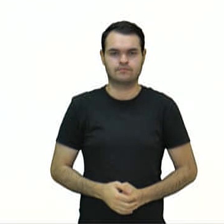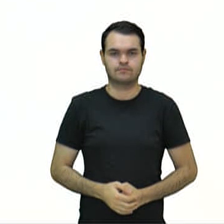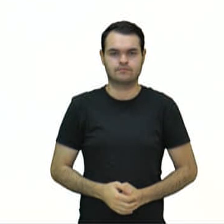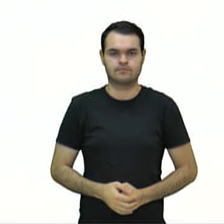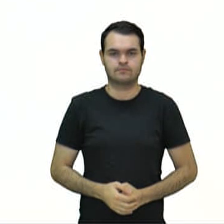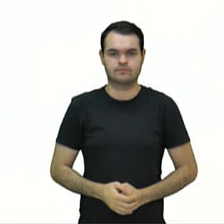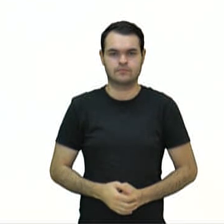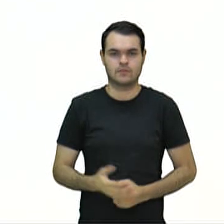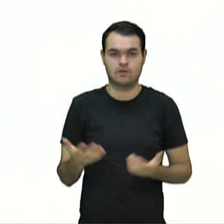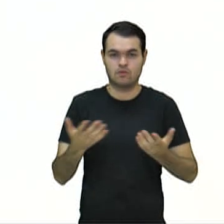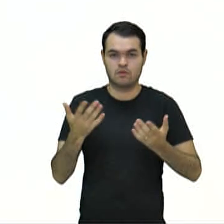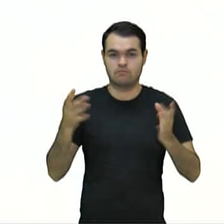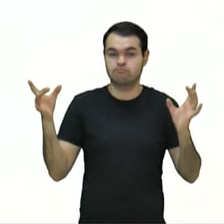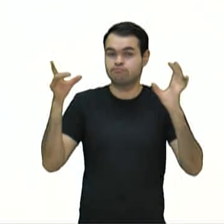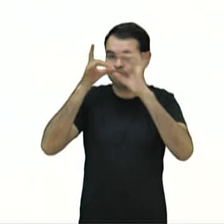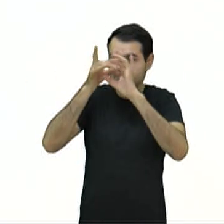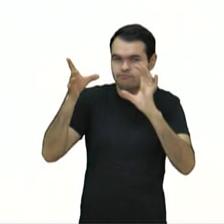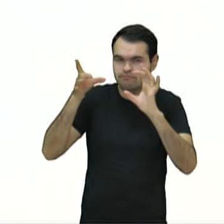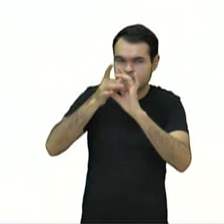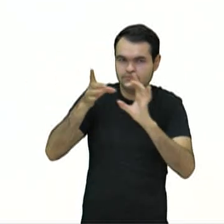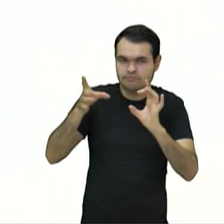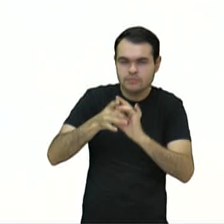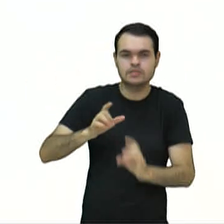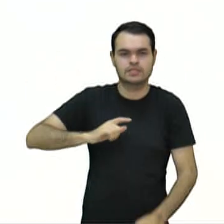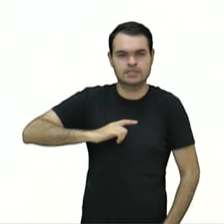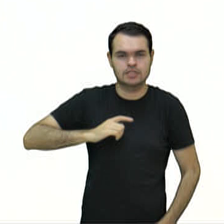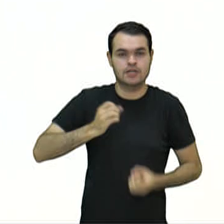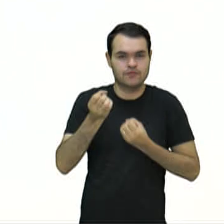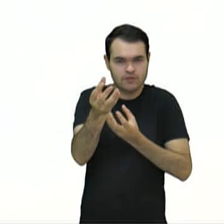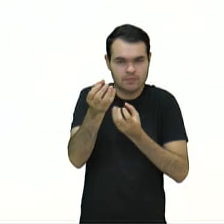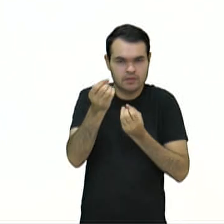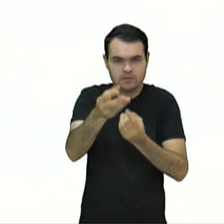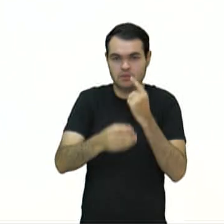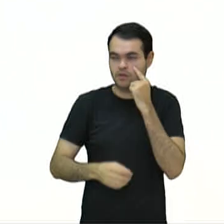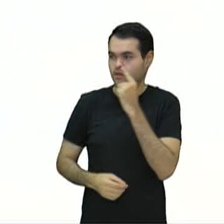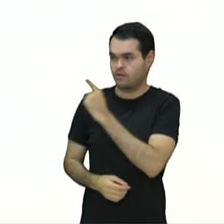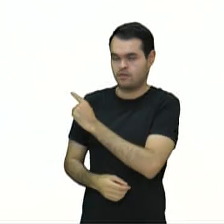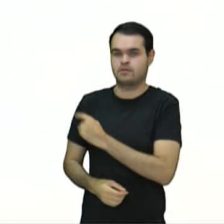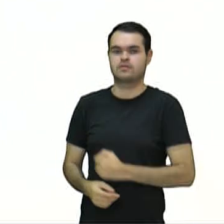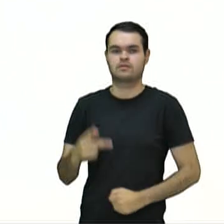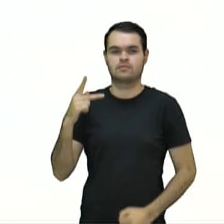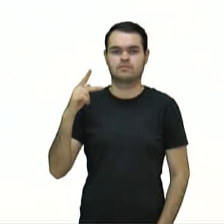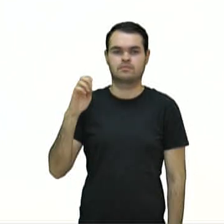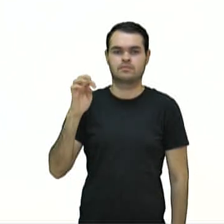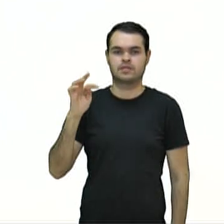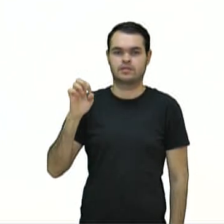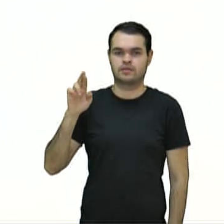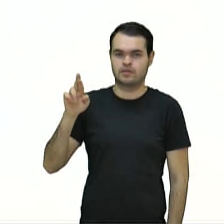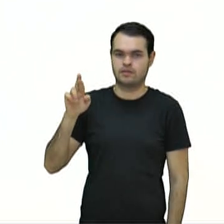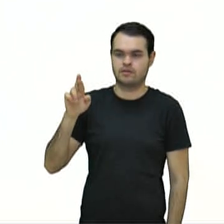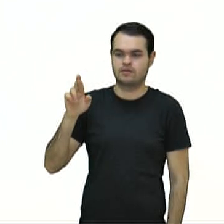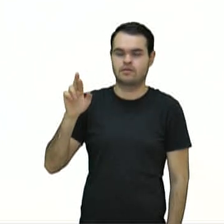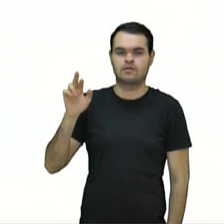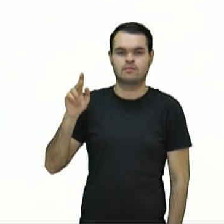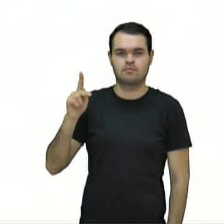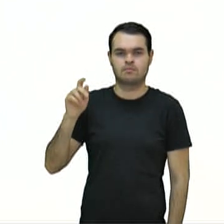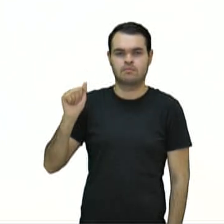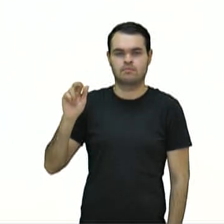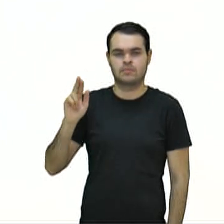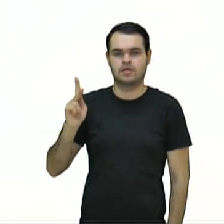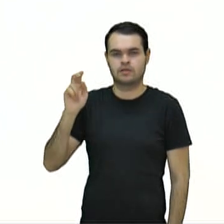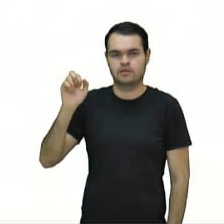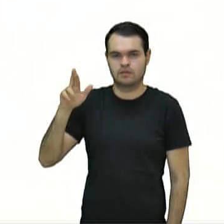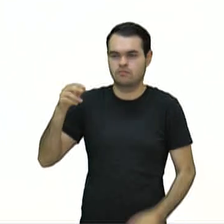columns. Vamos relacionar as colunas. Temos a informação aqui e nós temos Peter Parker is from, young readers